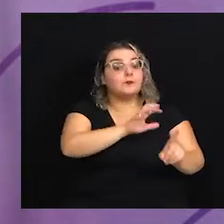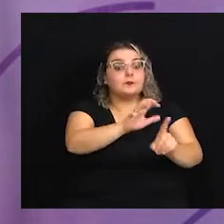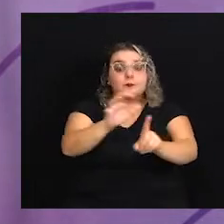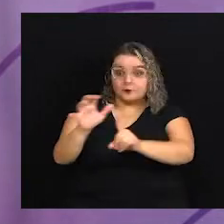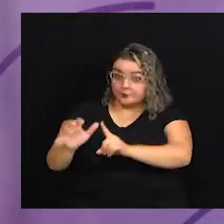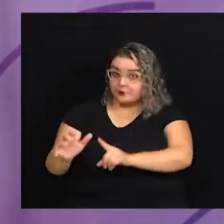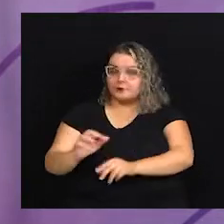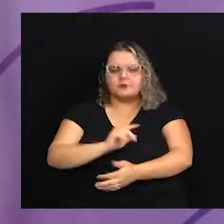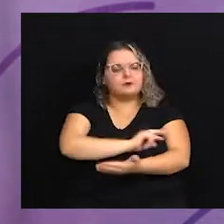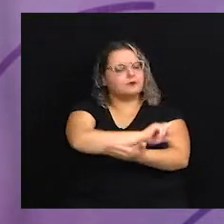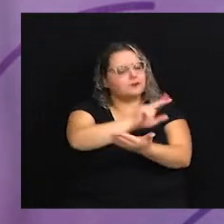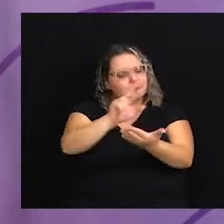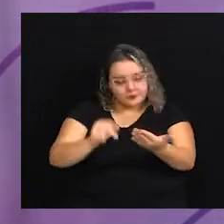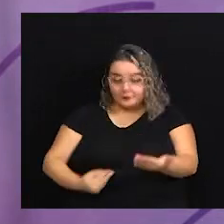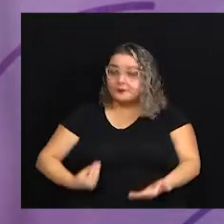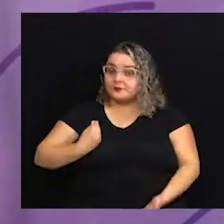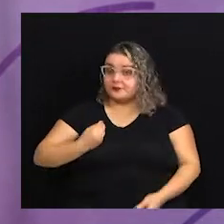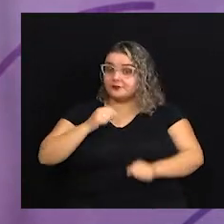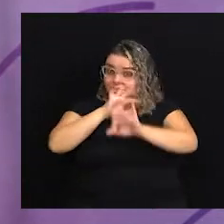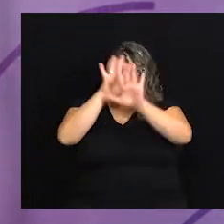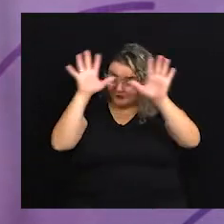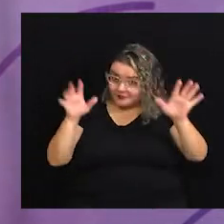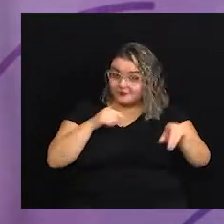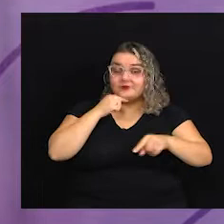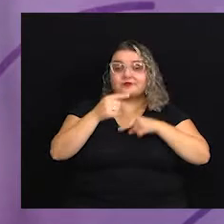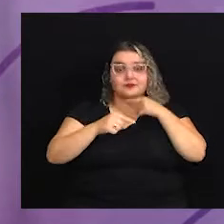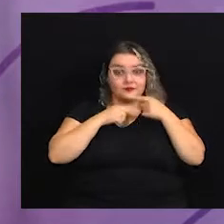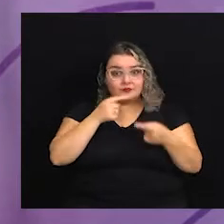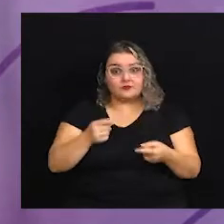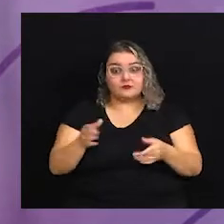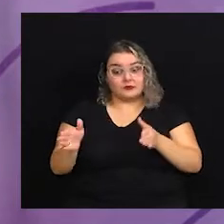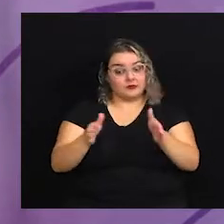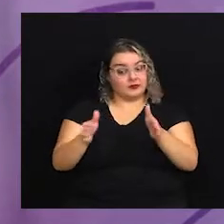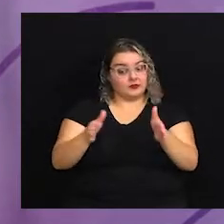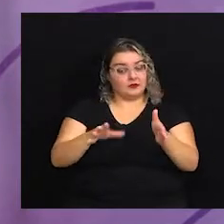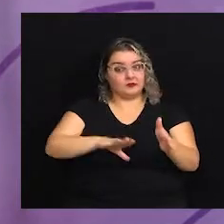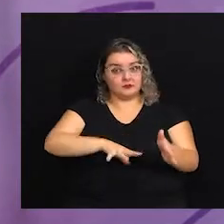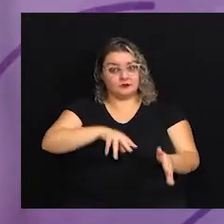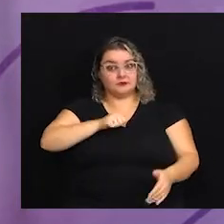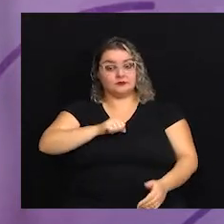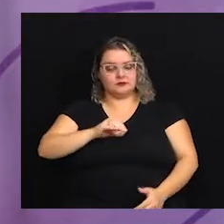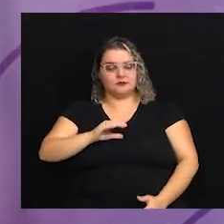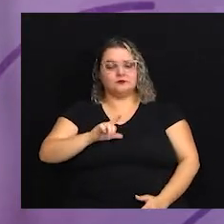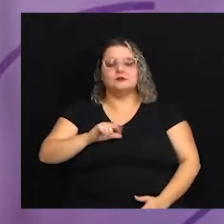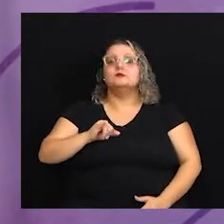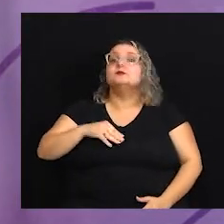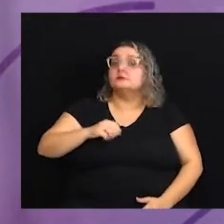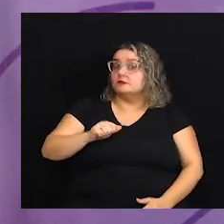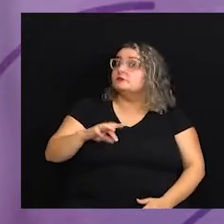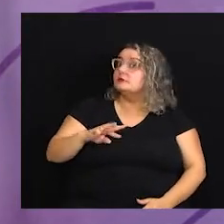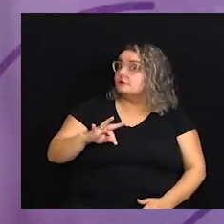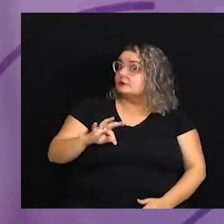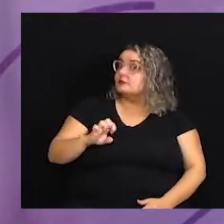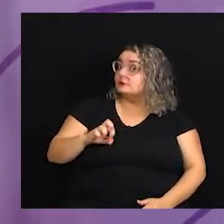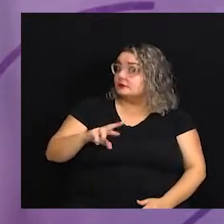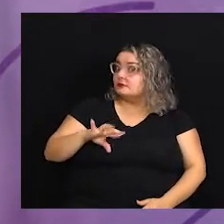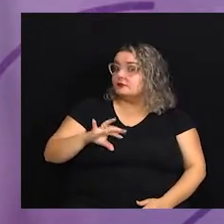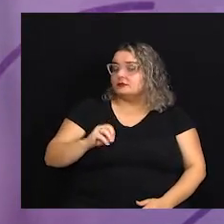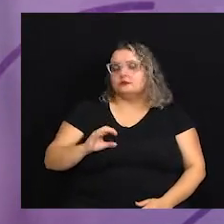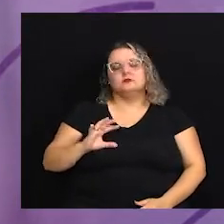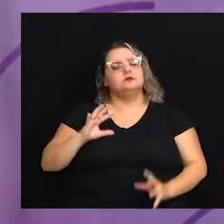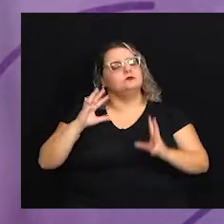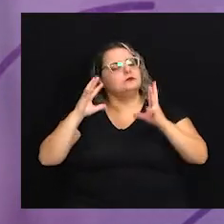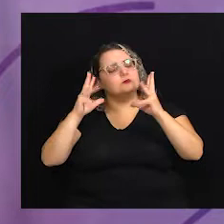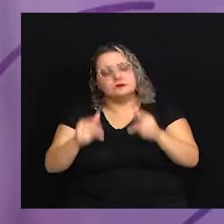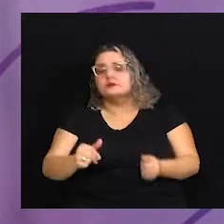vidas, mas para estar esclarecendo dúvidas sobre essa fase da menopausa e do climatério, que apesar de acontecer para todas